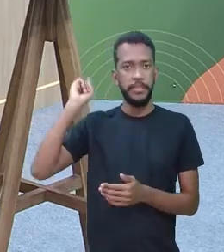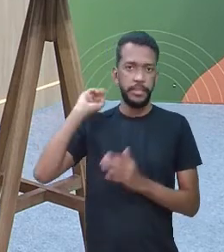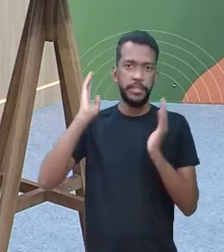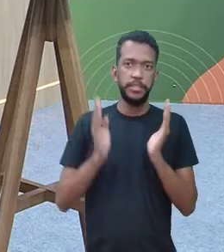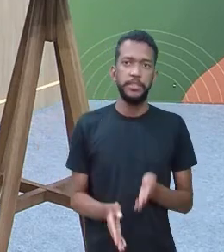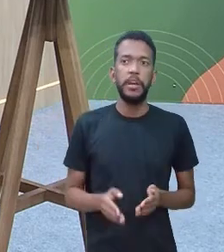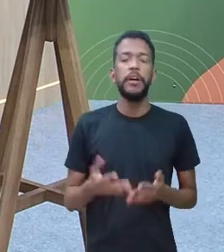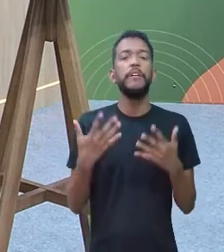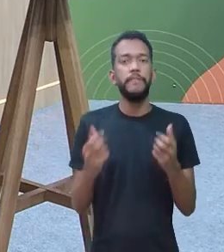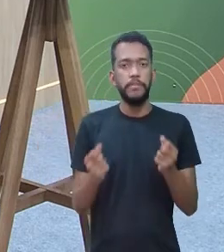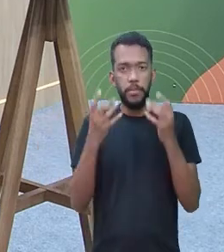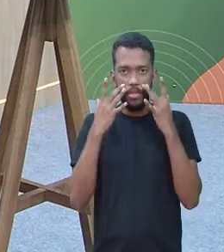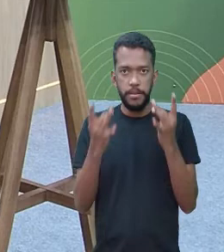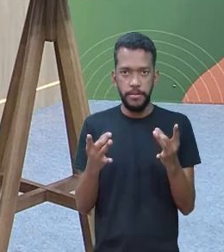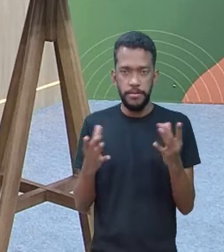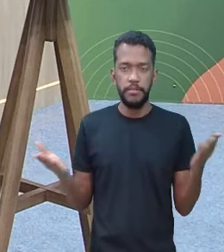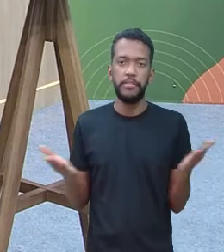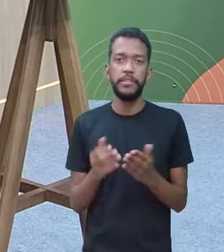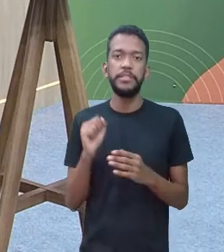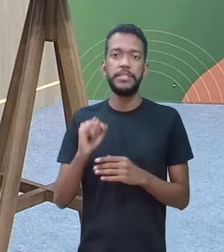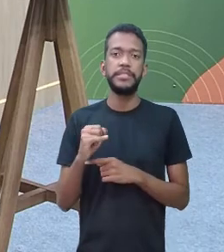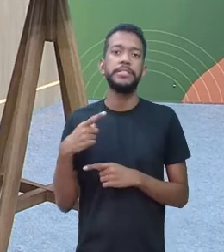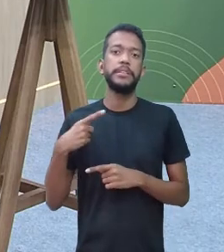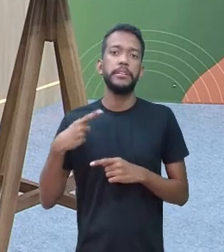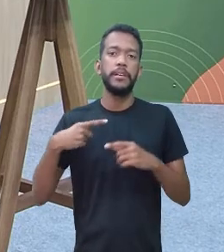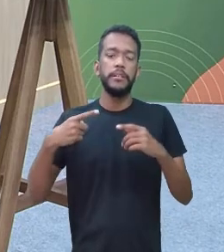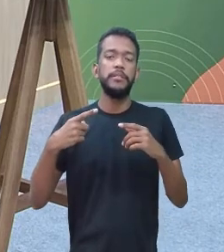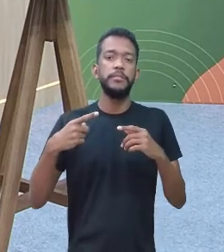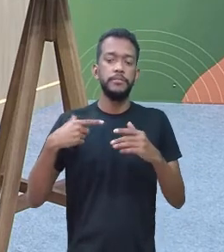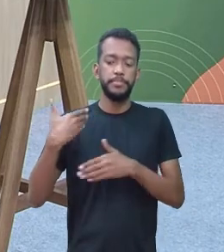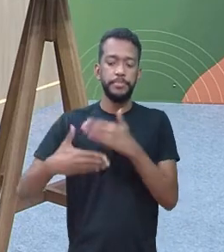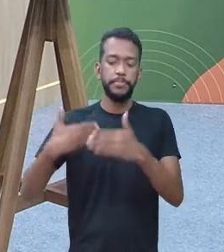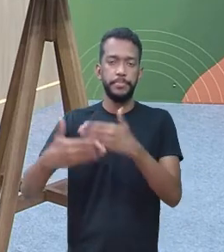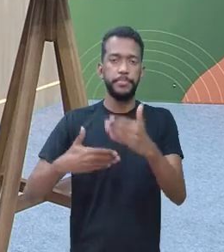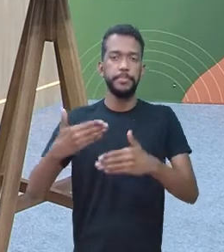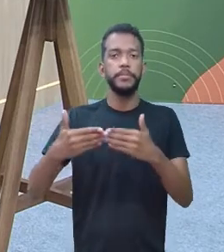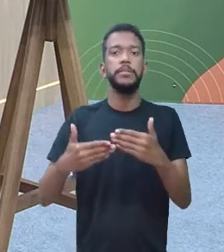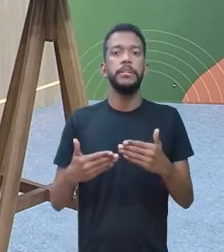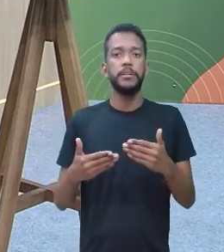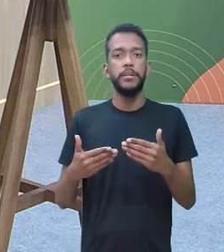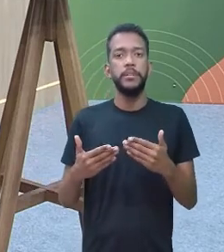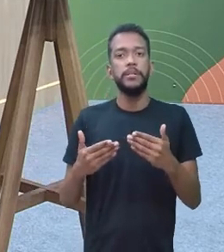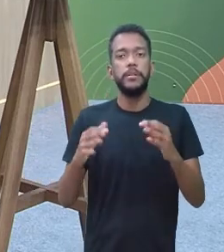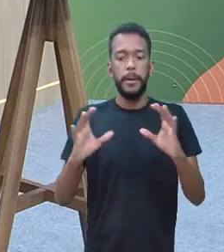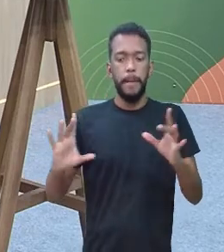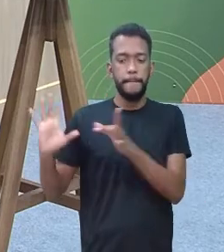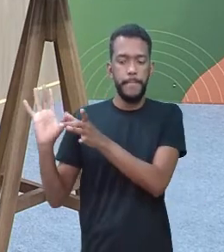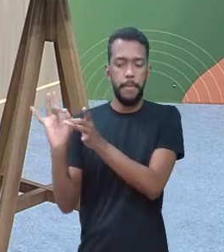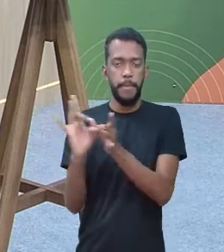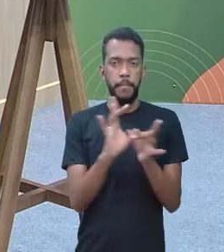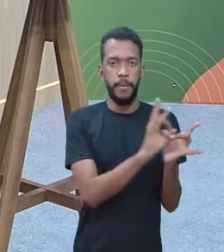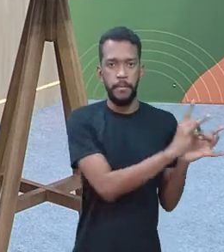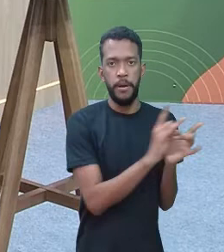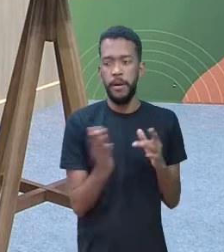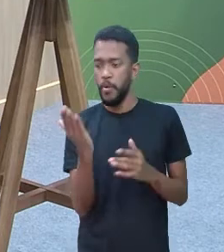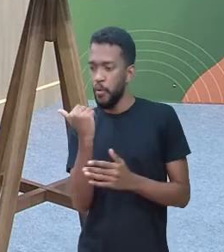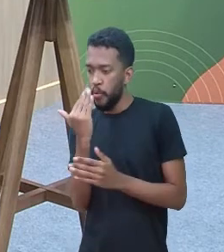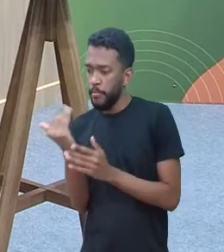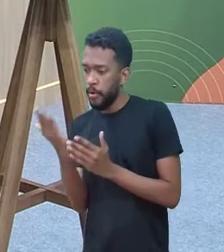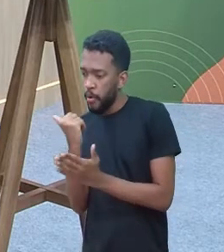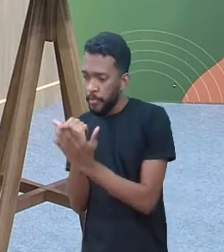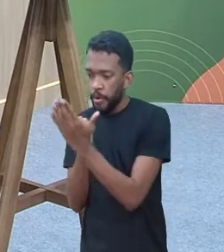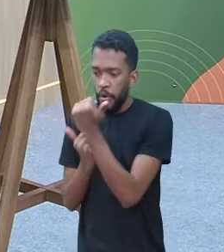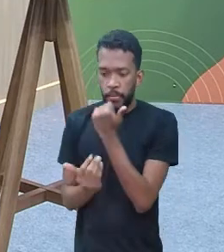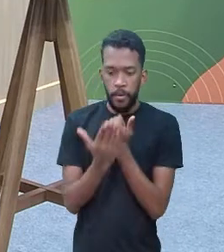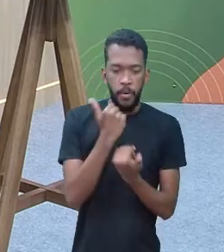vamos ficar atentos. Se eu vou construir uma cadeia alimentar, eu tenho que obedecer o ambiente onde aqueles seres vivem. Quem são os